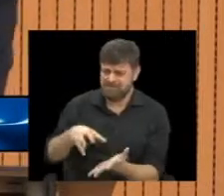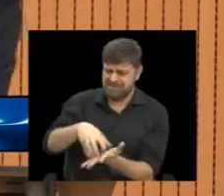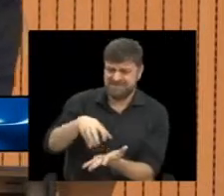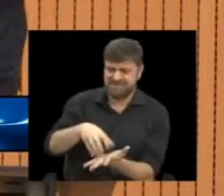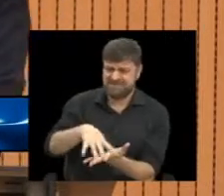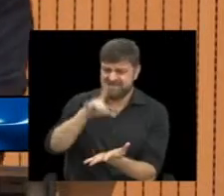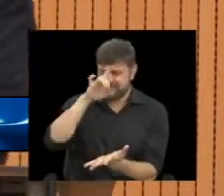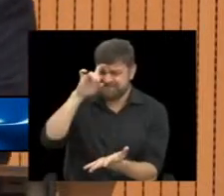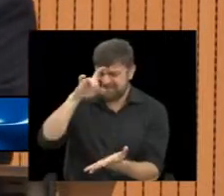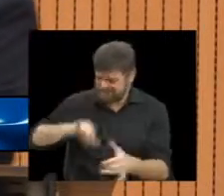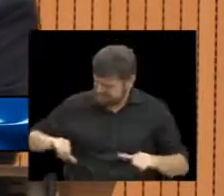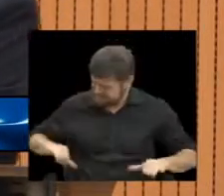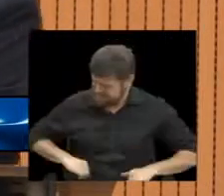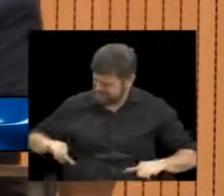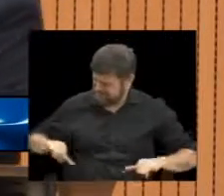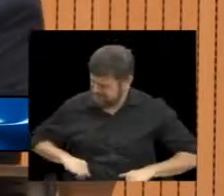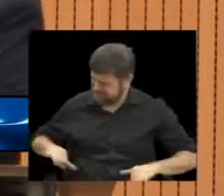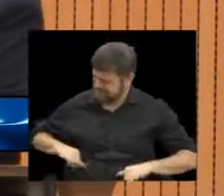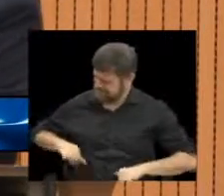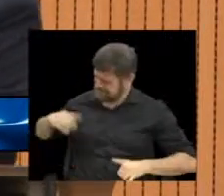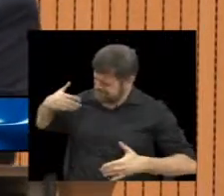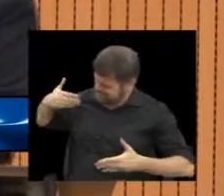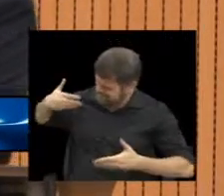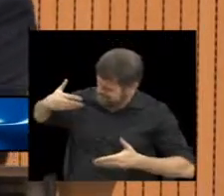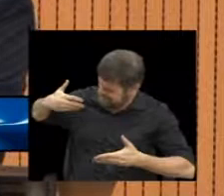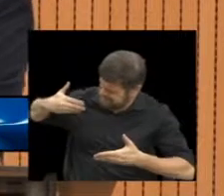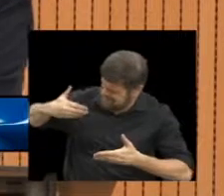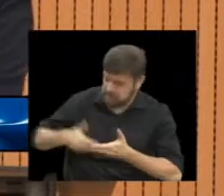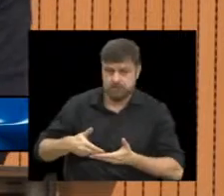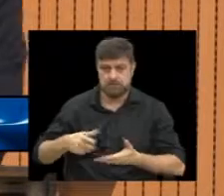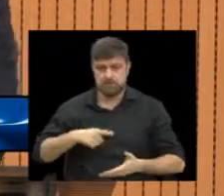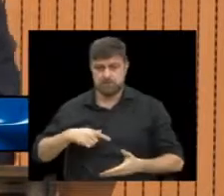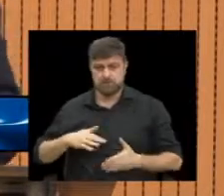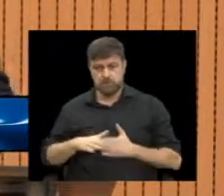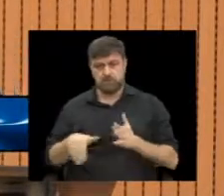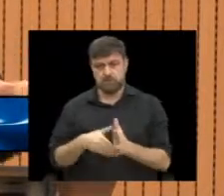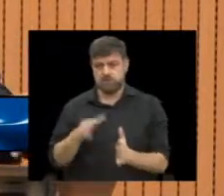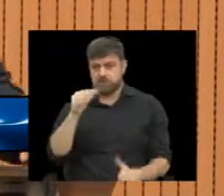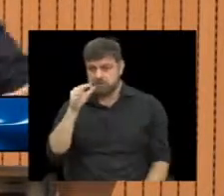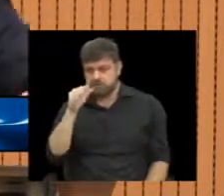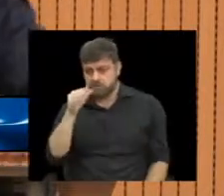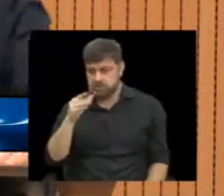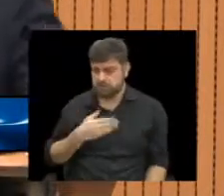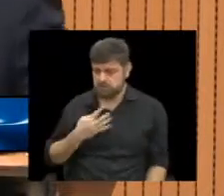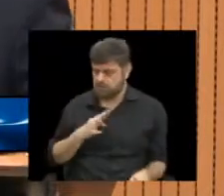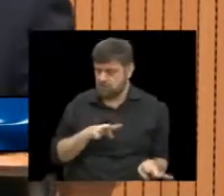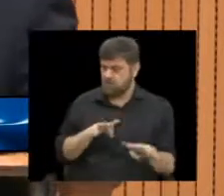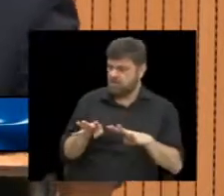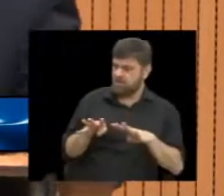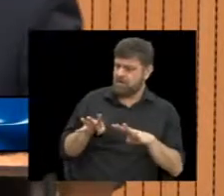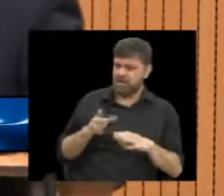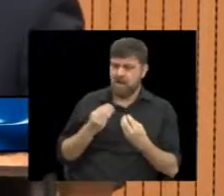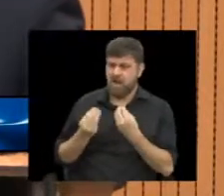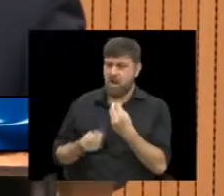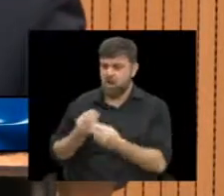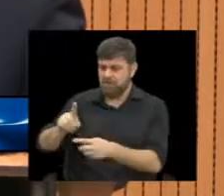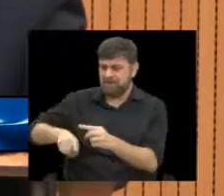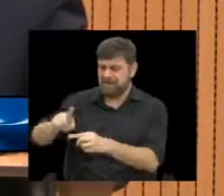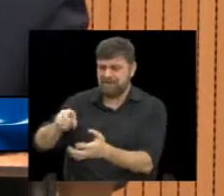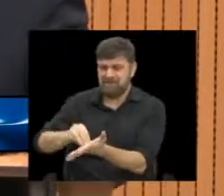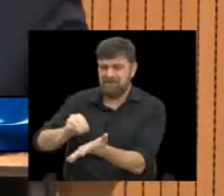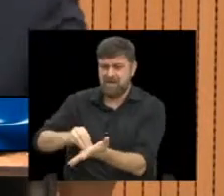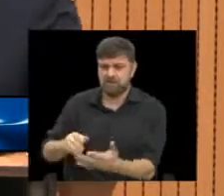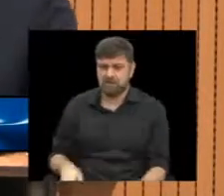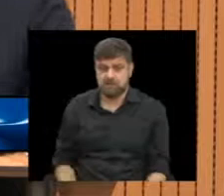sendo sacrificada durante o tempo, na onde tudo se volta e vira para aquela unidade de saúde.